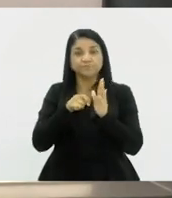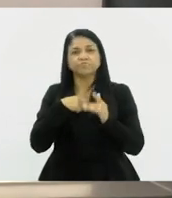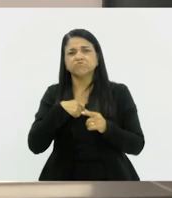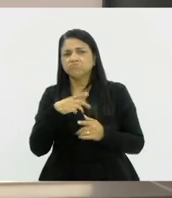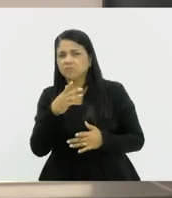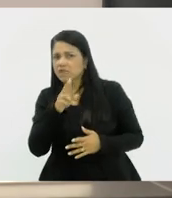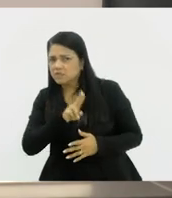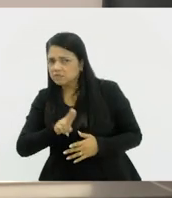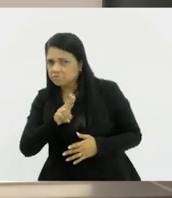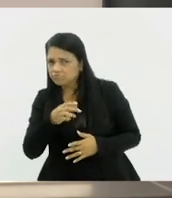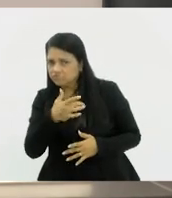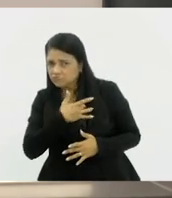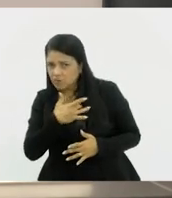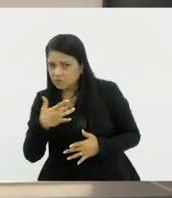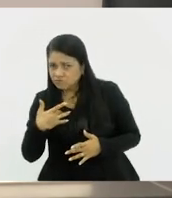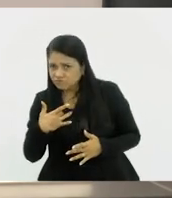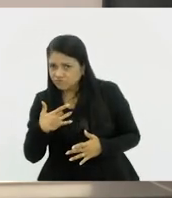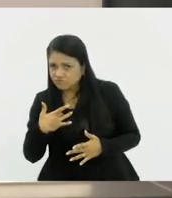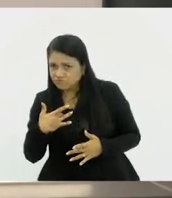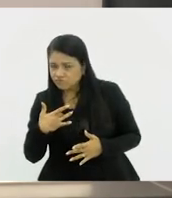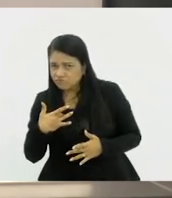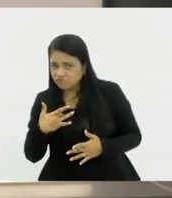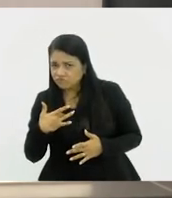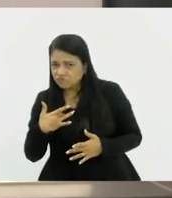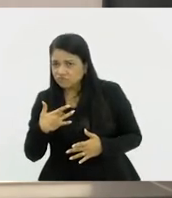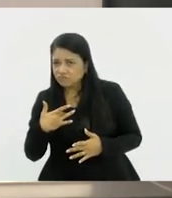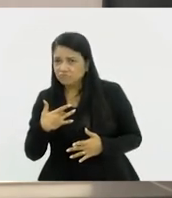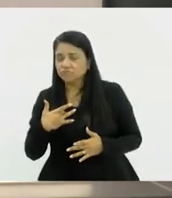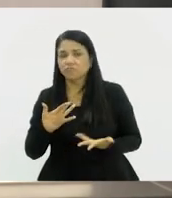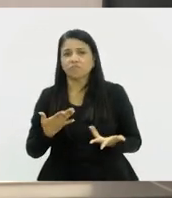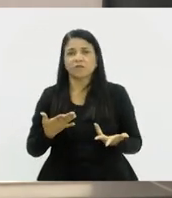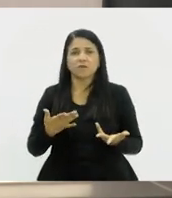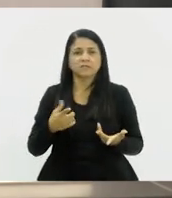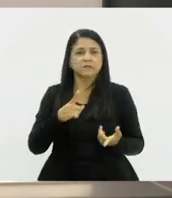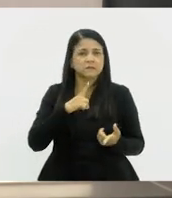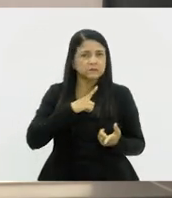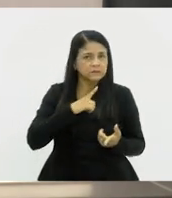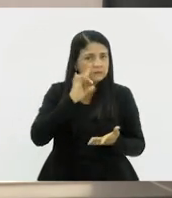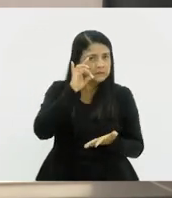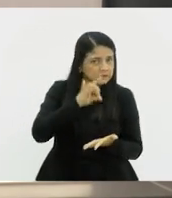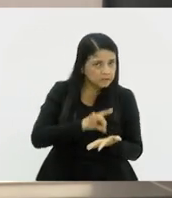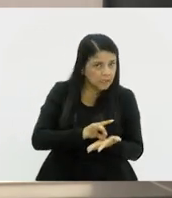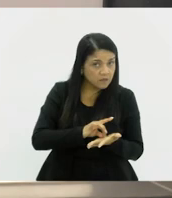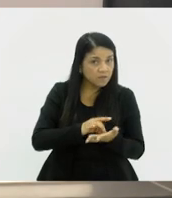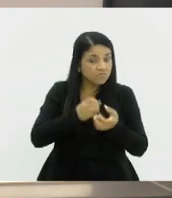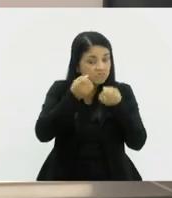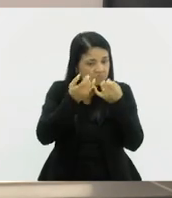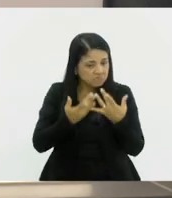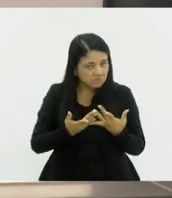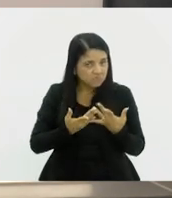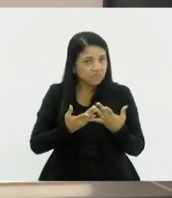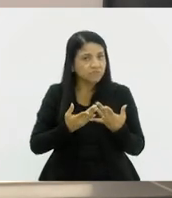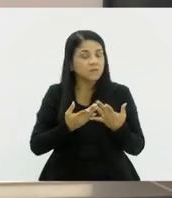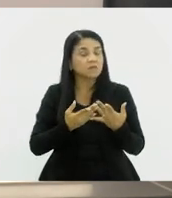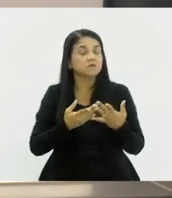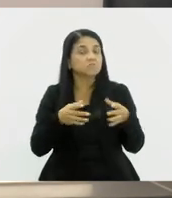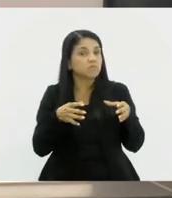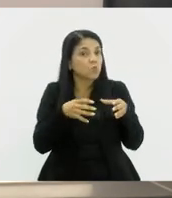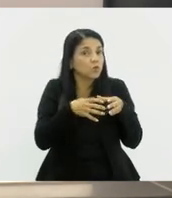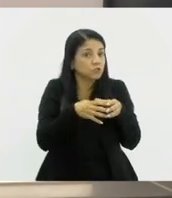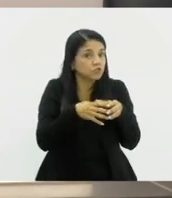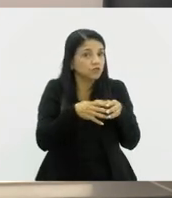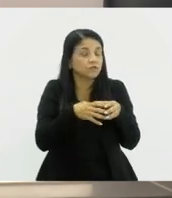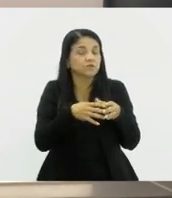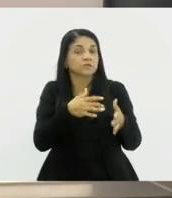saúde pública Será que a gente realmente está falando de saúde da população da nossa coletividade